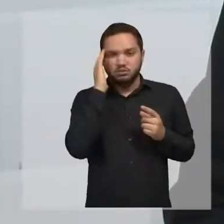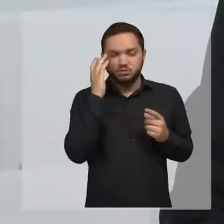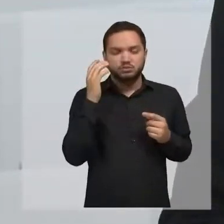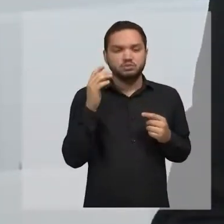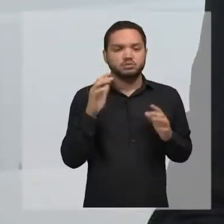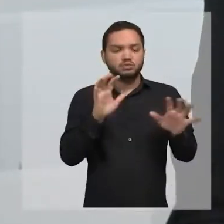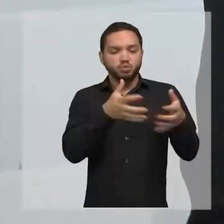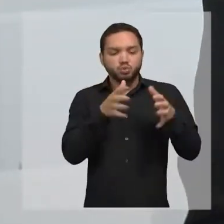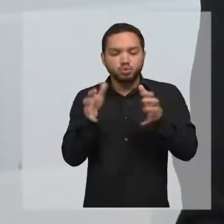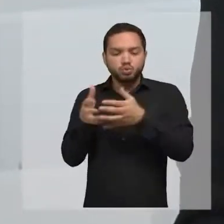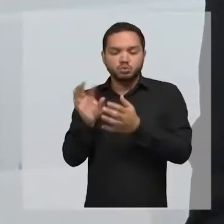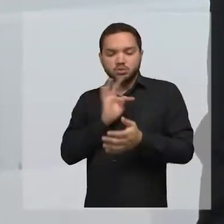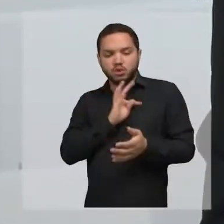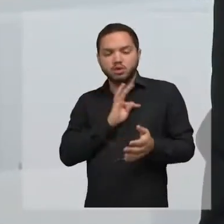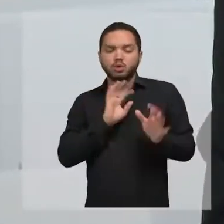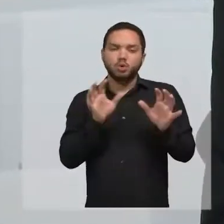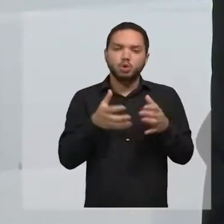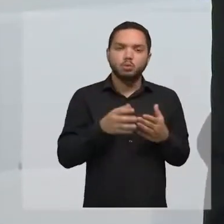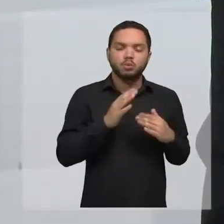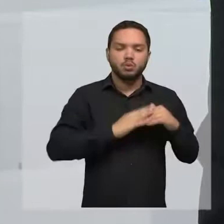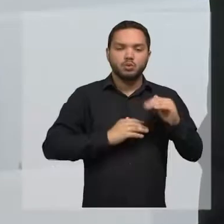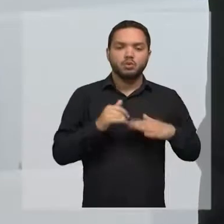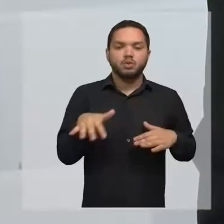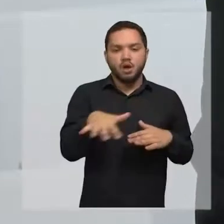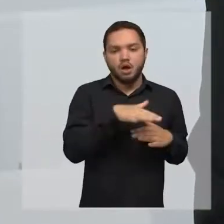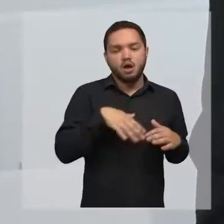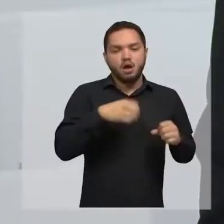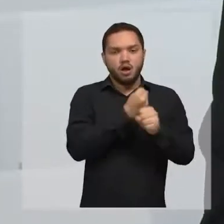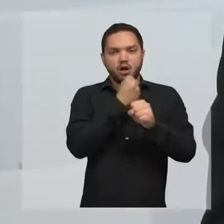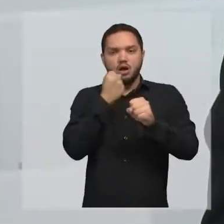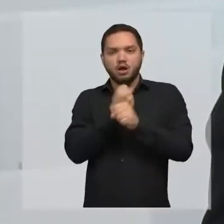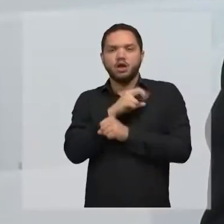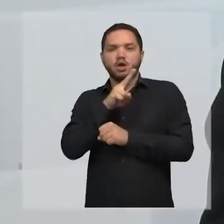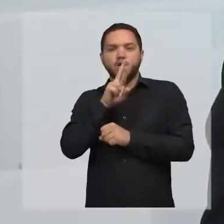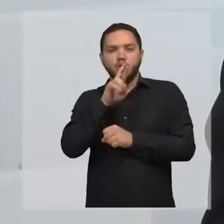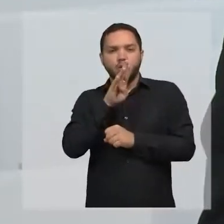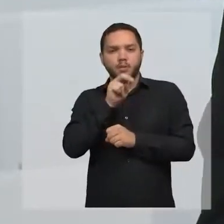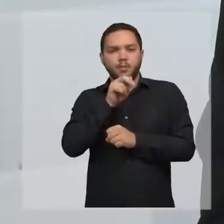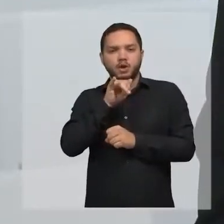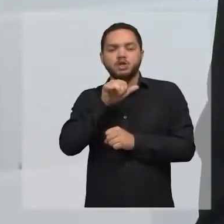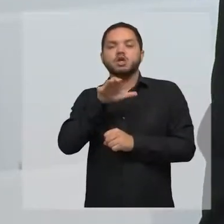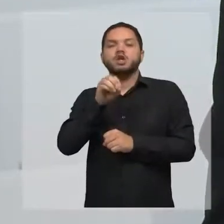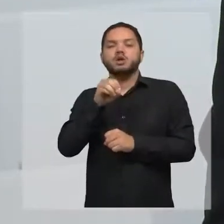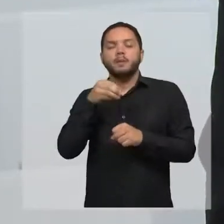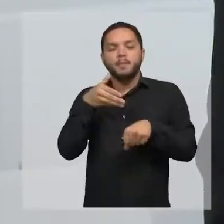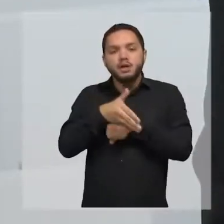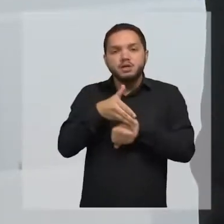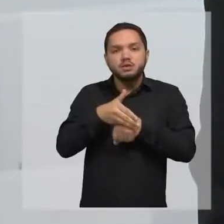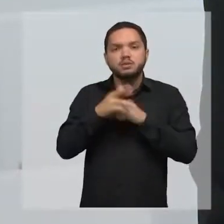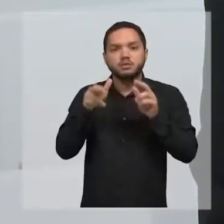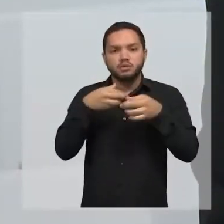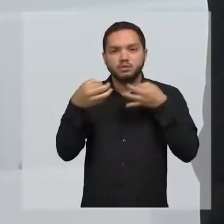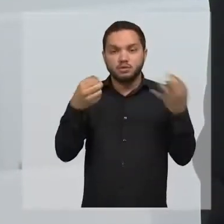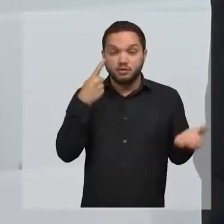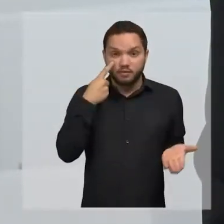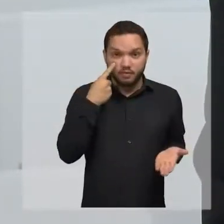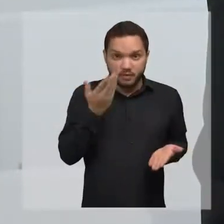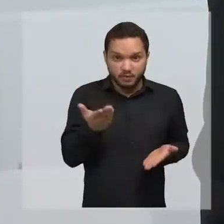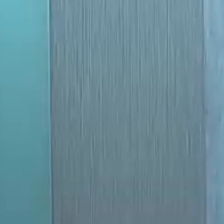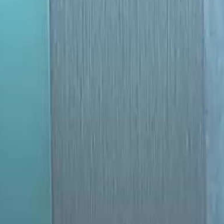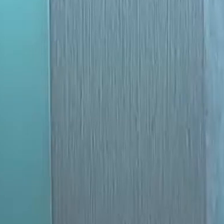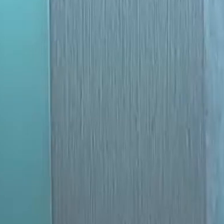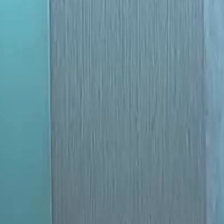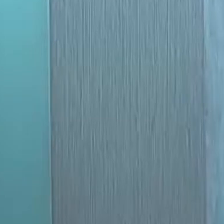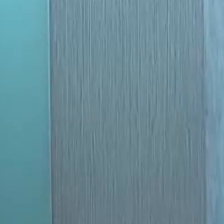sociedade, segmentos técnicos profissionais na área da construção, do urbanismo, participaram desta audiência pública. Vamos